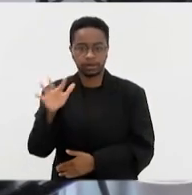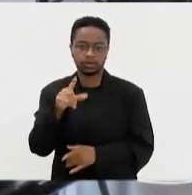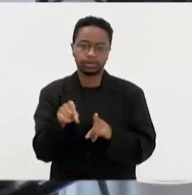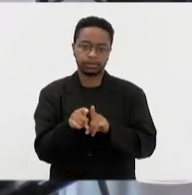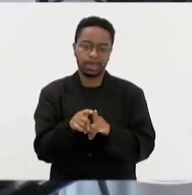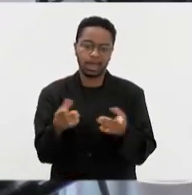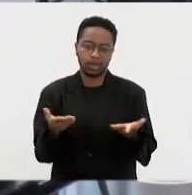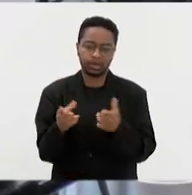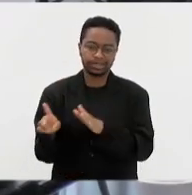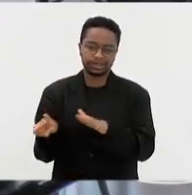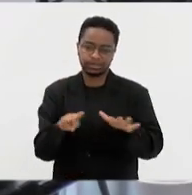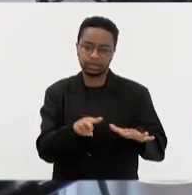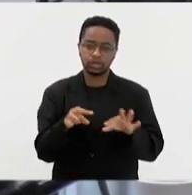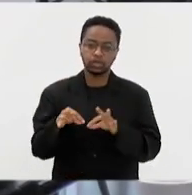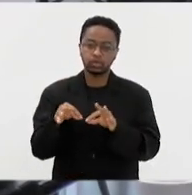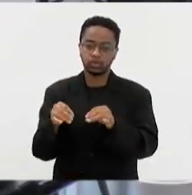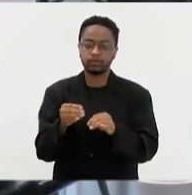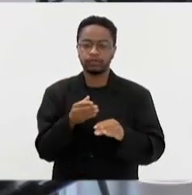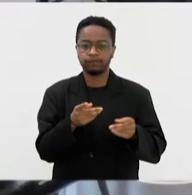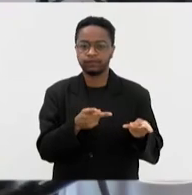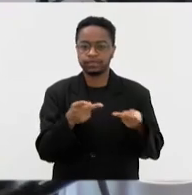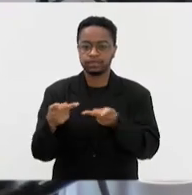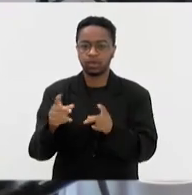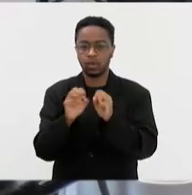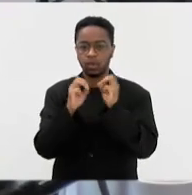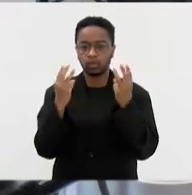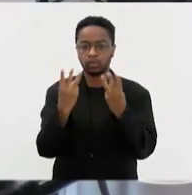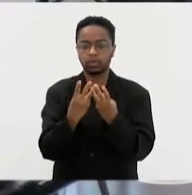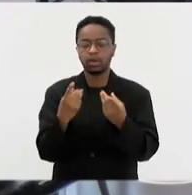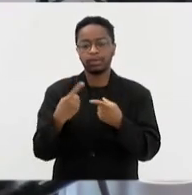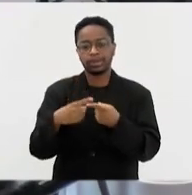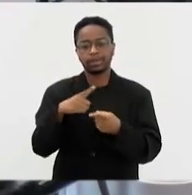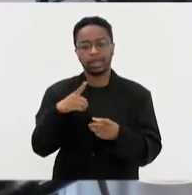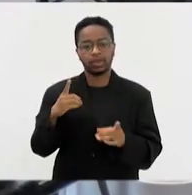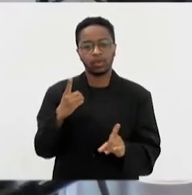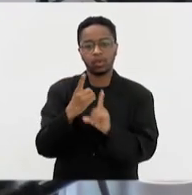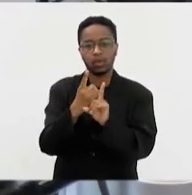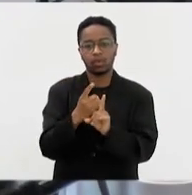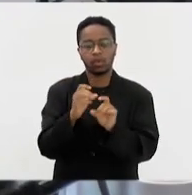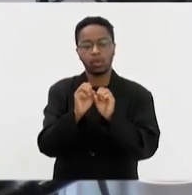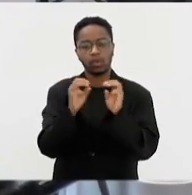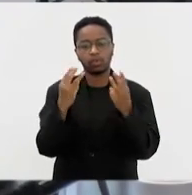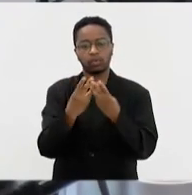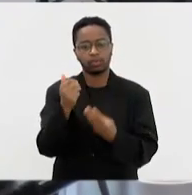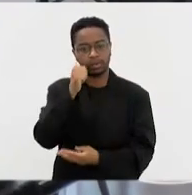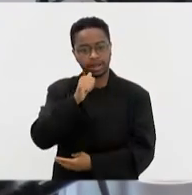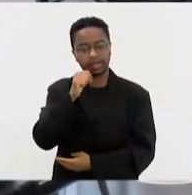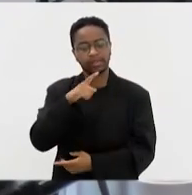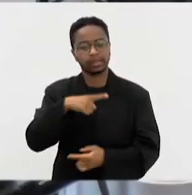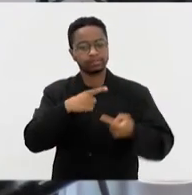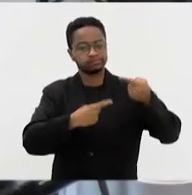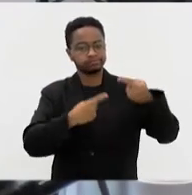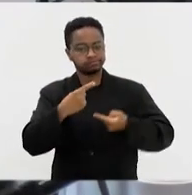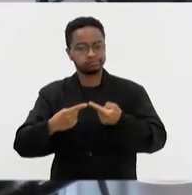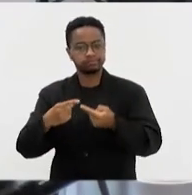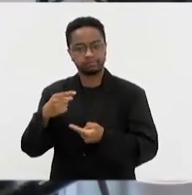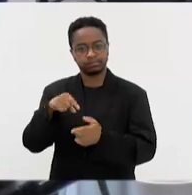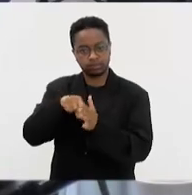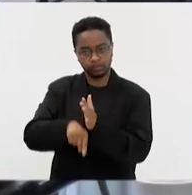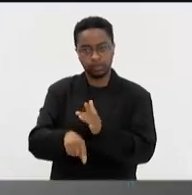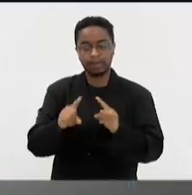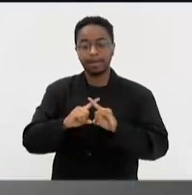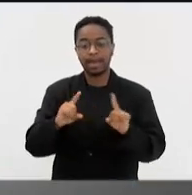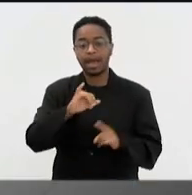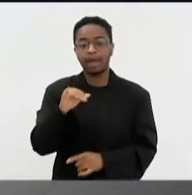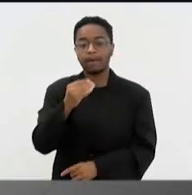semana todas indo para a ONU, porque tem o encontro do ONU Mulheres, um debate intenso. Aí eu só aproveito o mesmo dia para